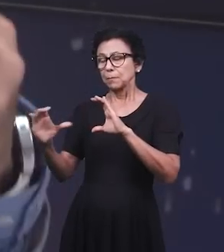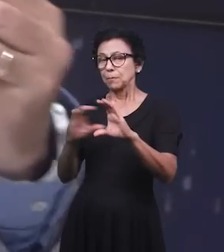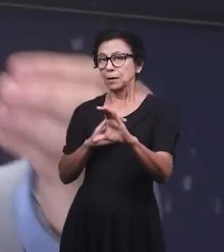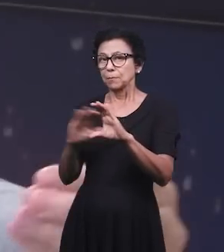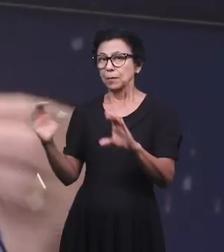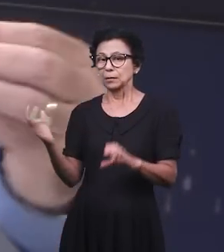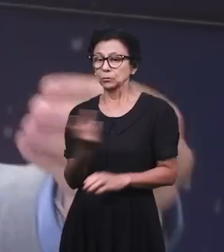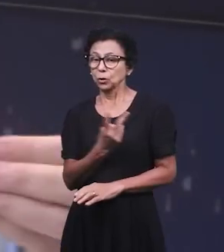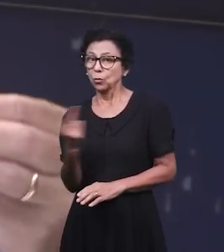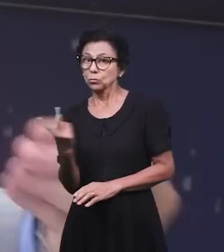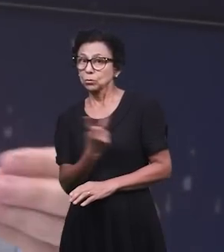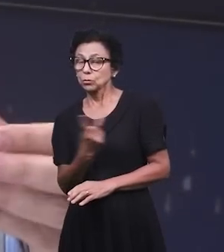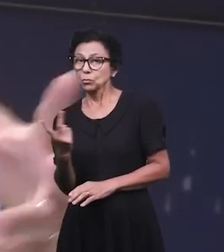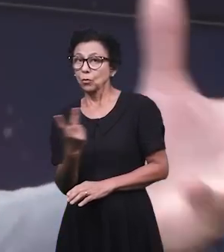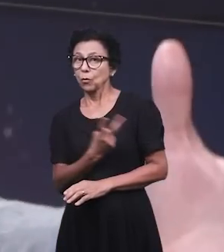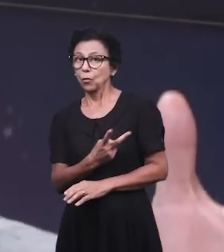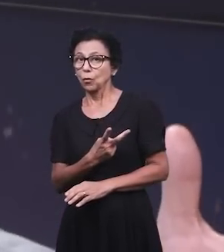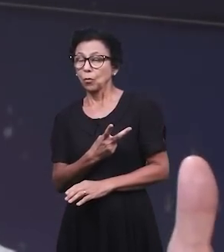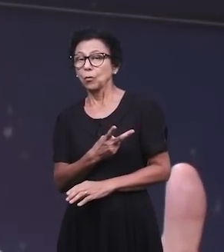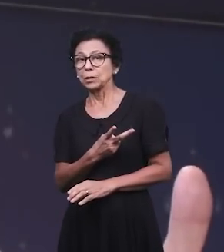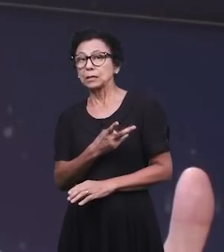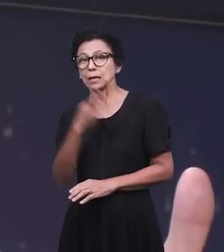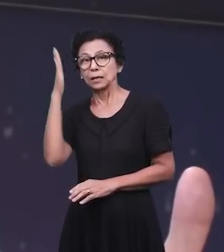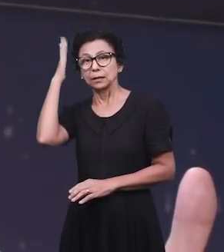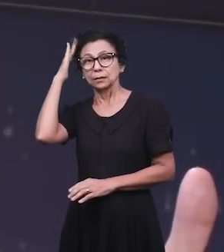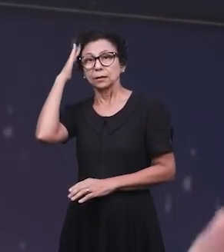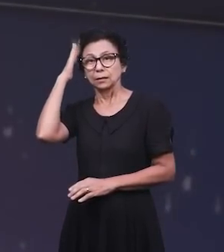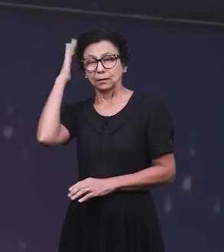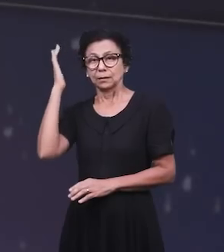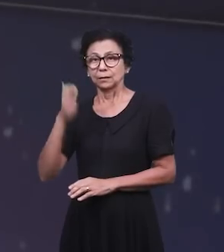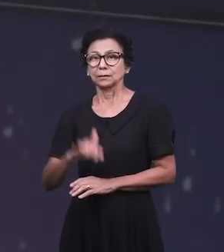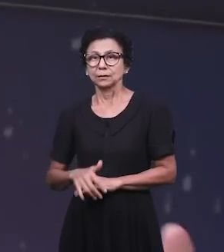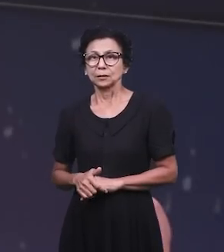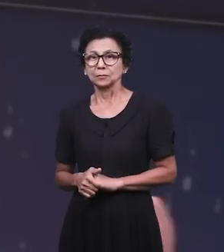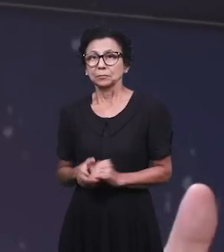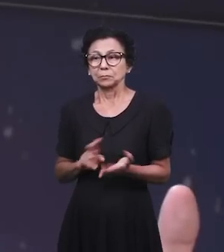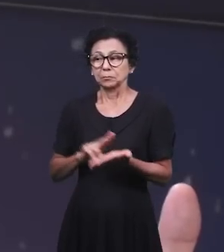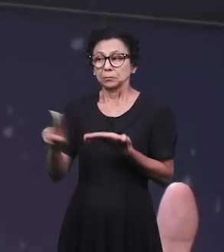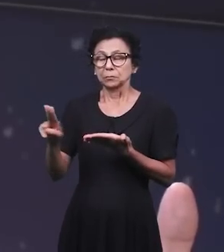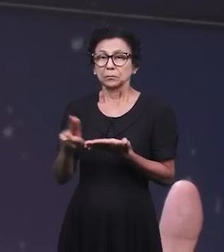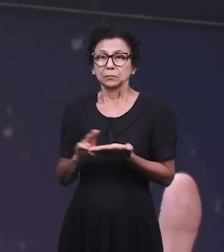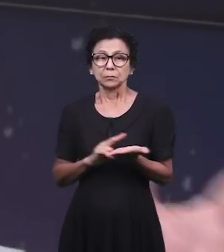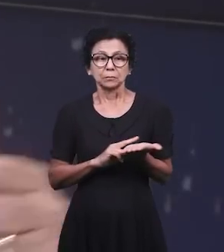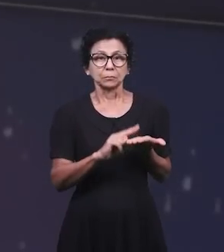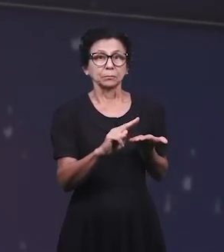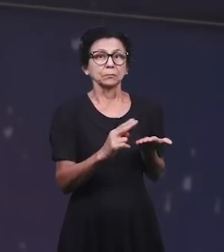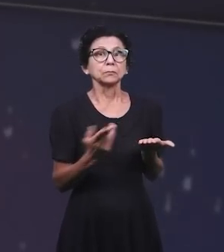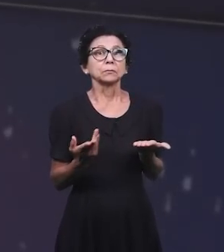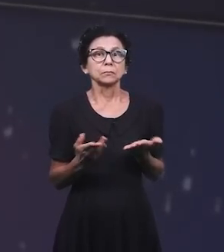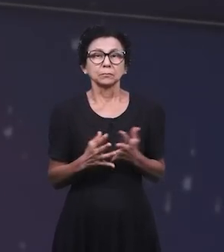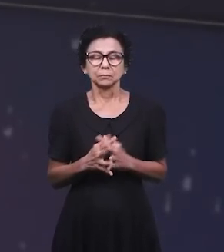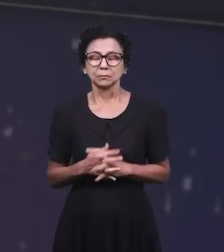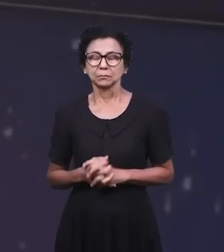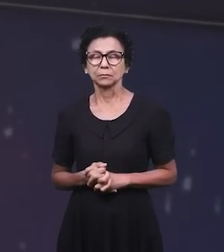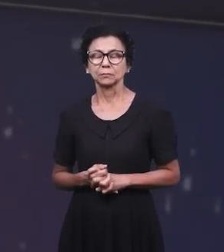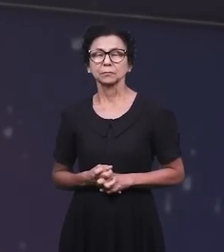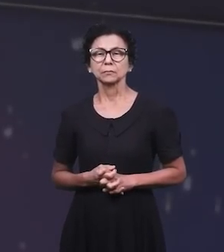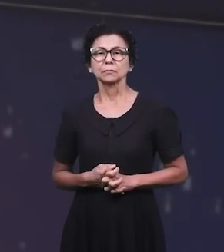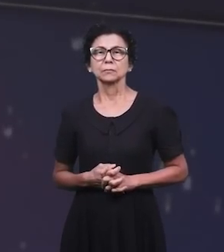só entre os exércitos aliados, por exemplo, né? Então a gente tem, historicamente,